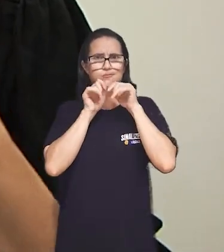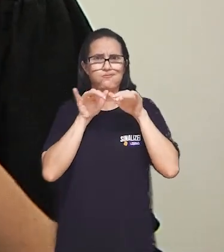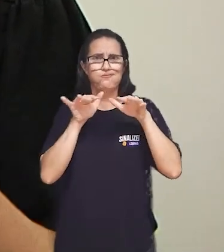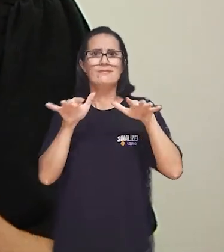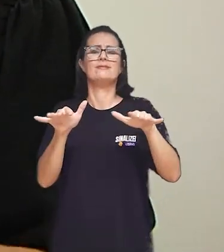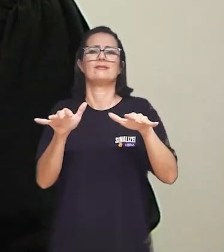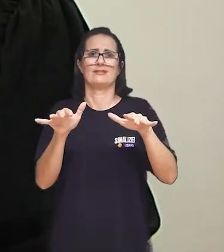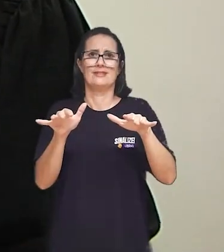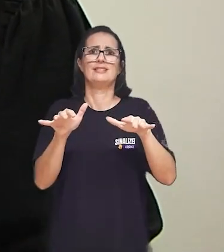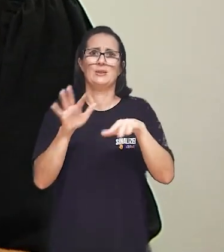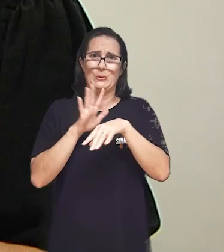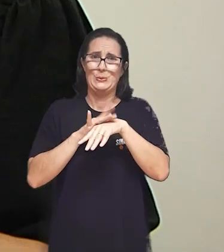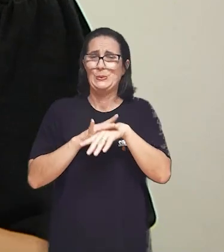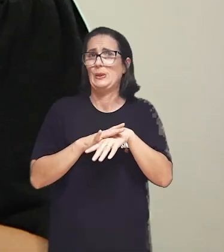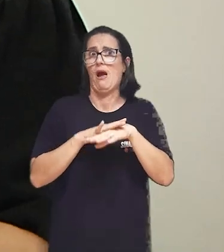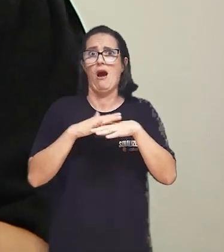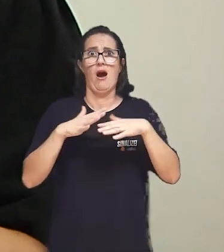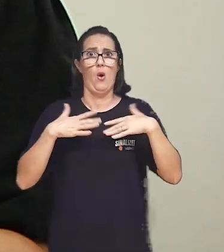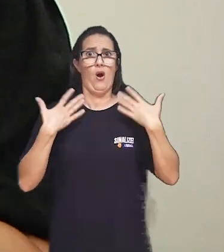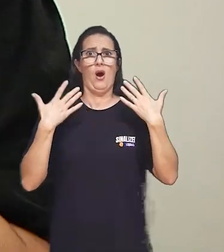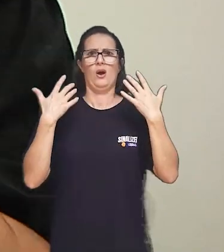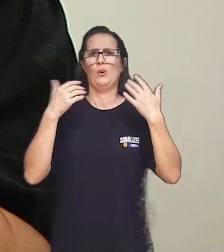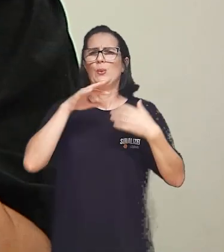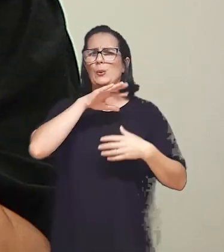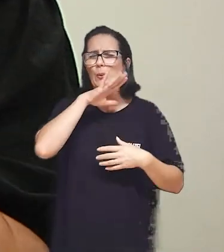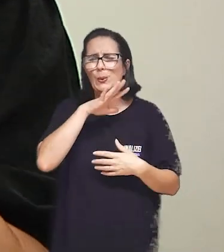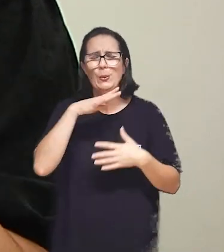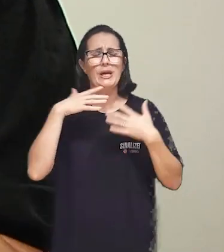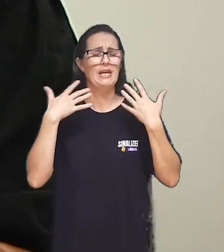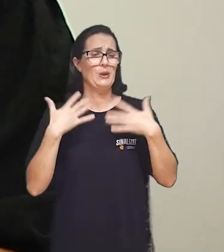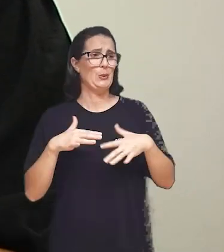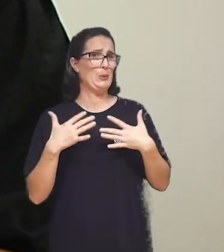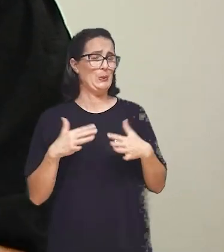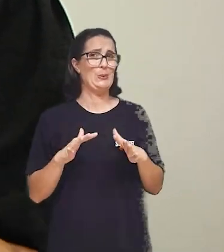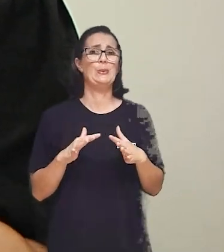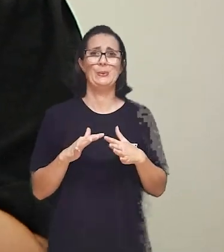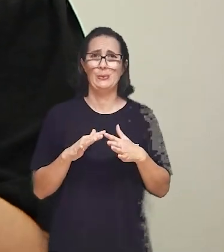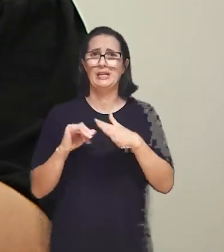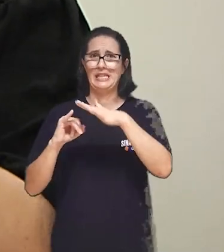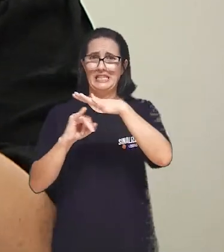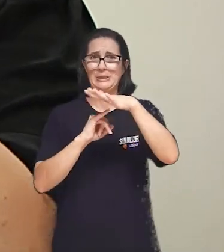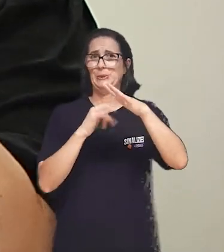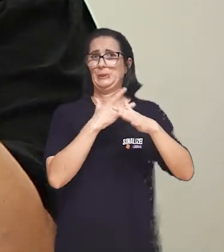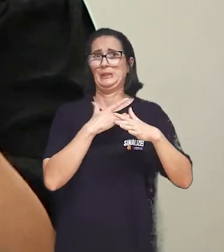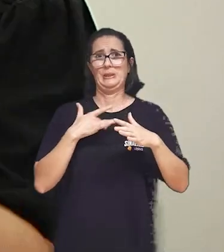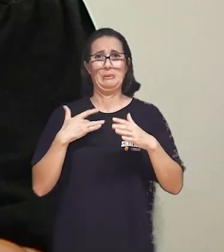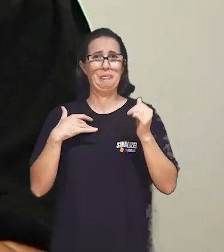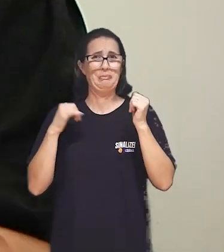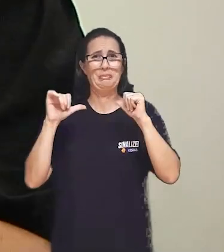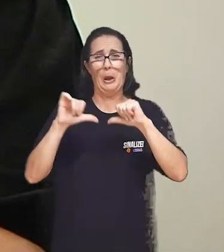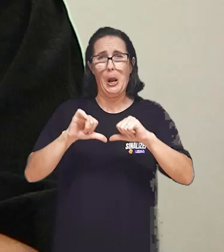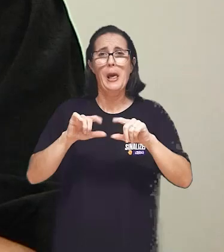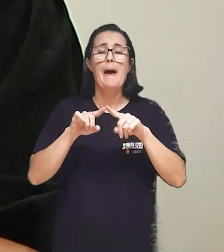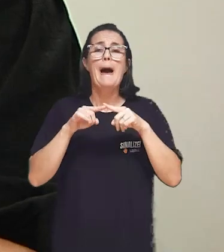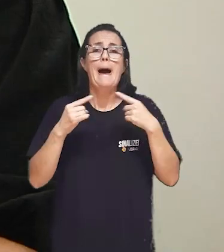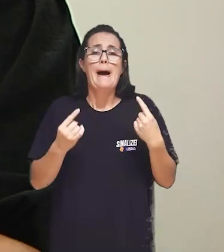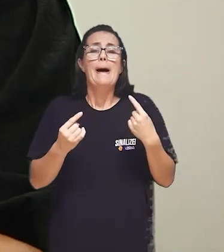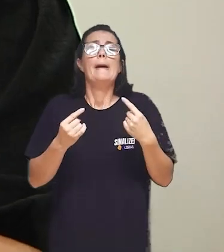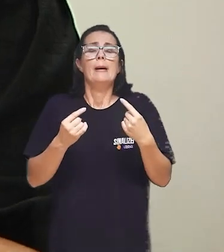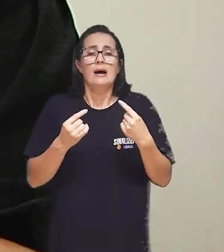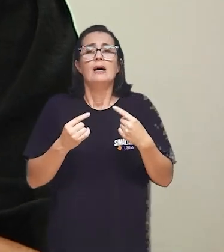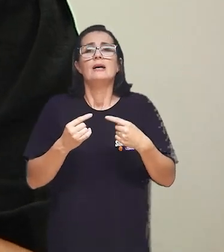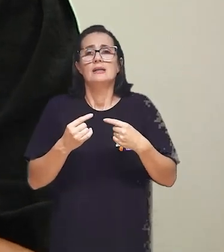algo muito impactante, foi ruim, foi para as instituições de saúde, para todos,